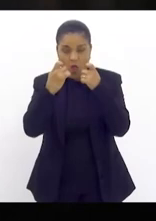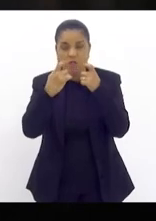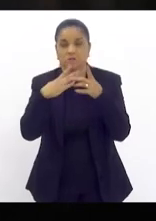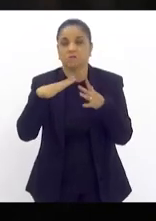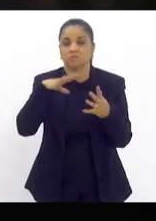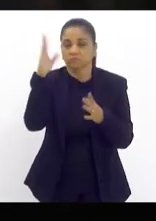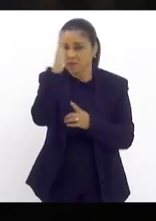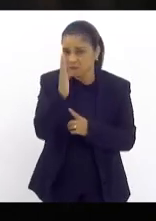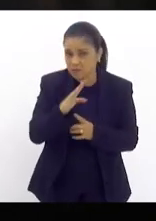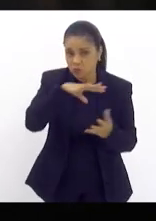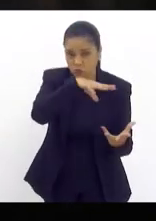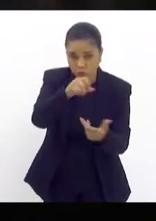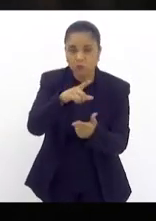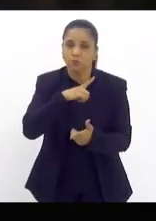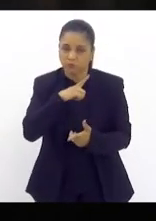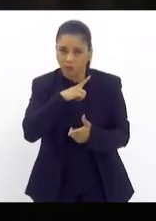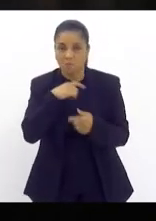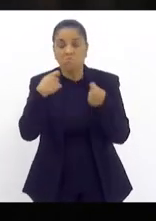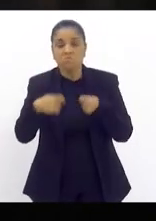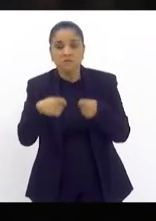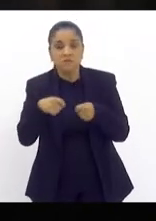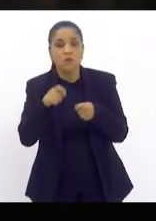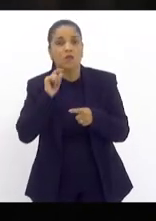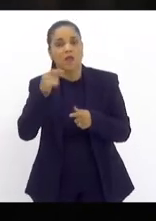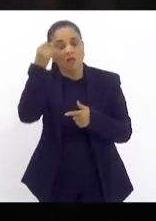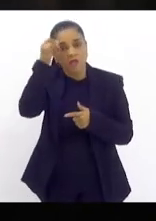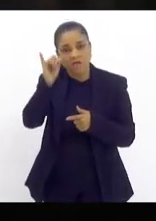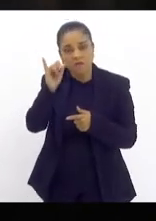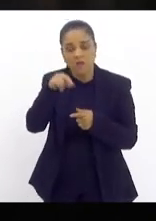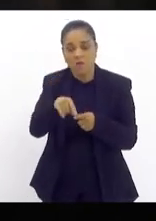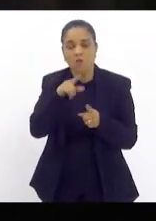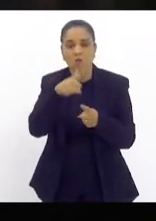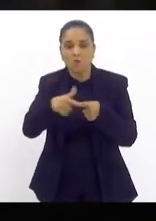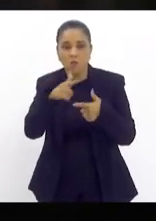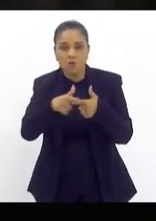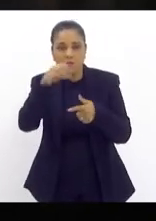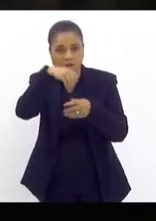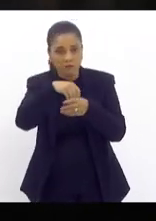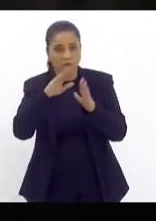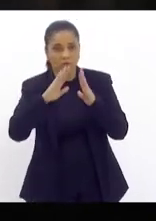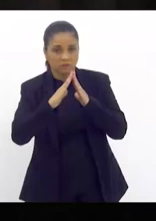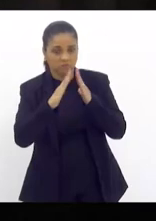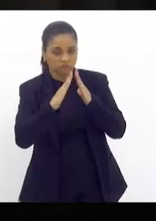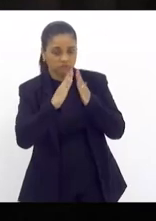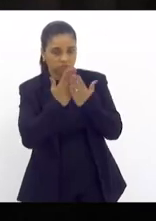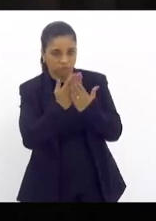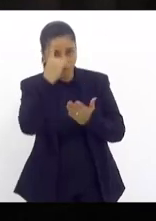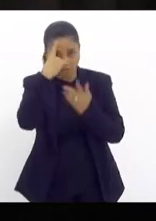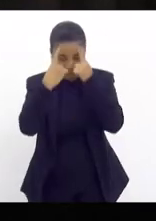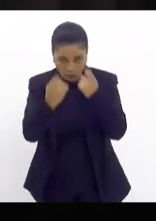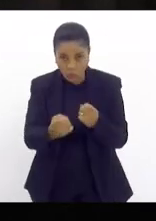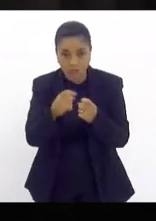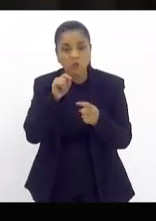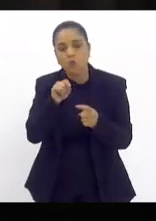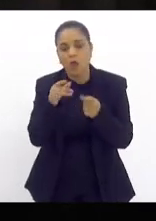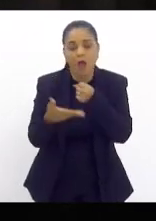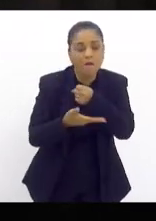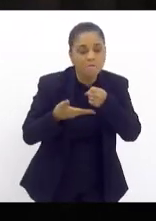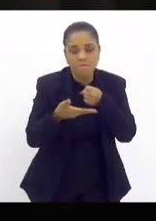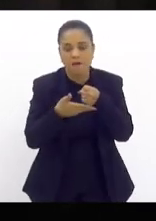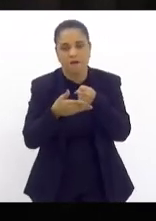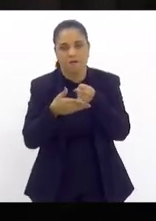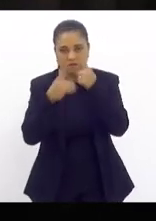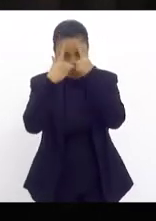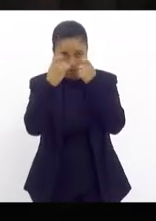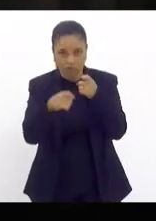mundo. É preciso atacar o problema da violência que surge nas escolas, já precisa atacar a origem desse problema. E logo